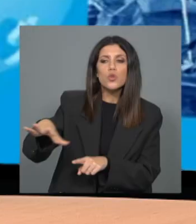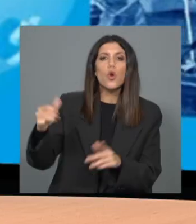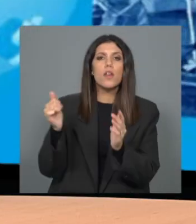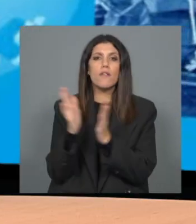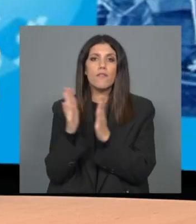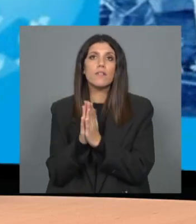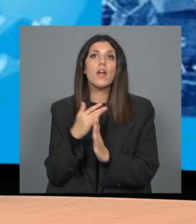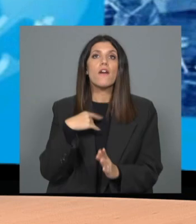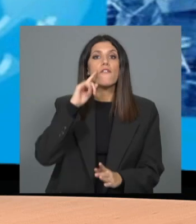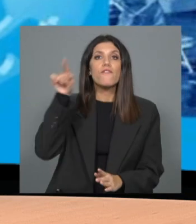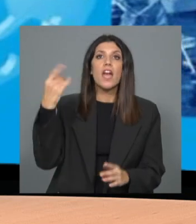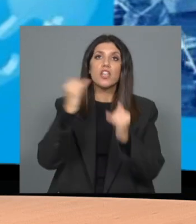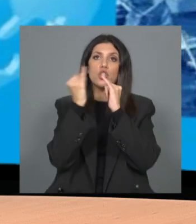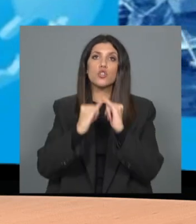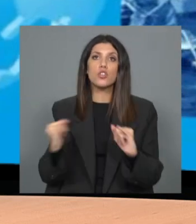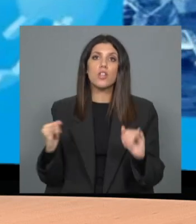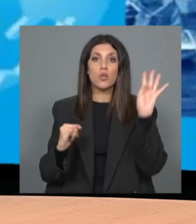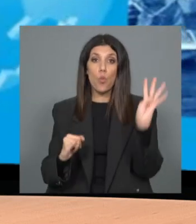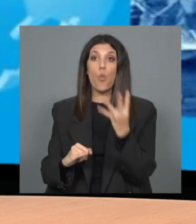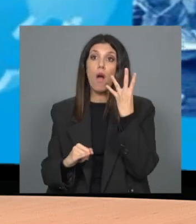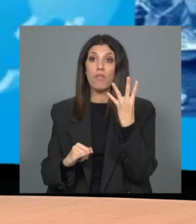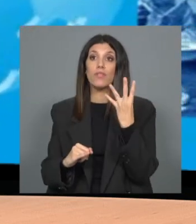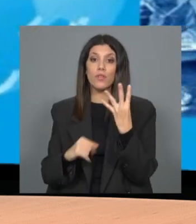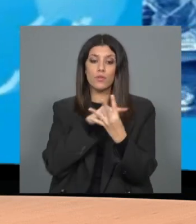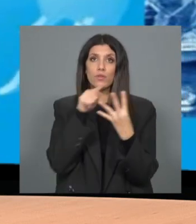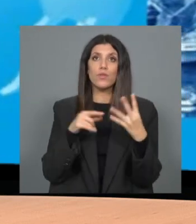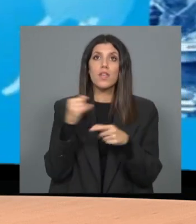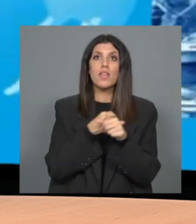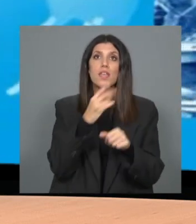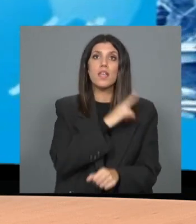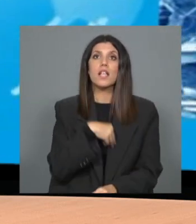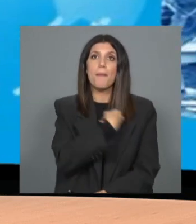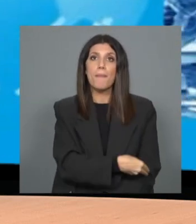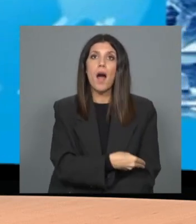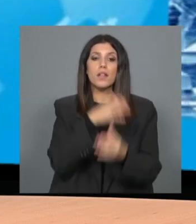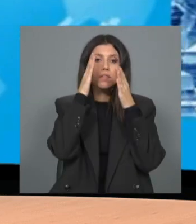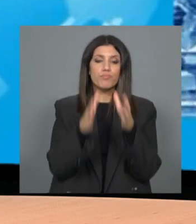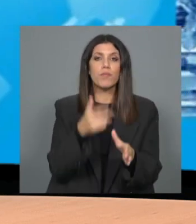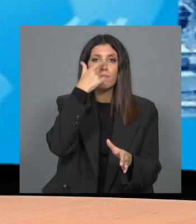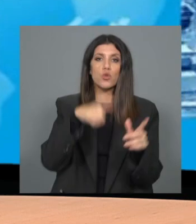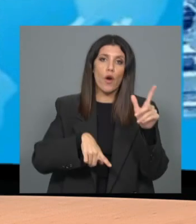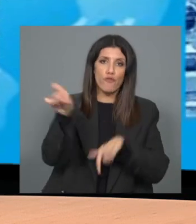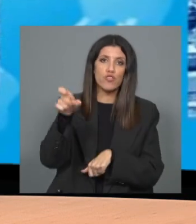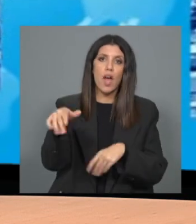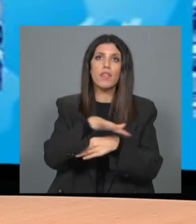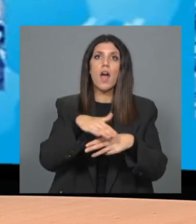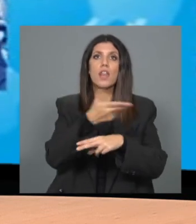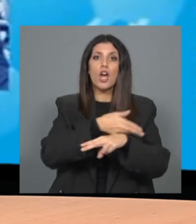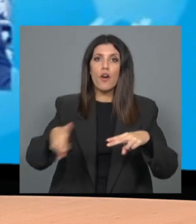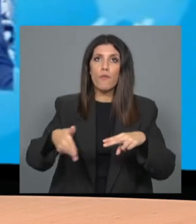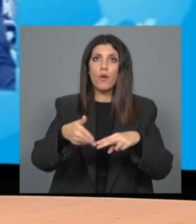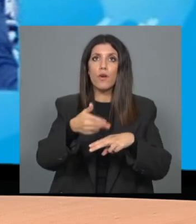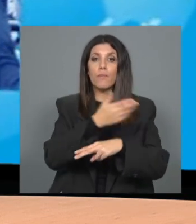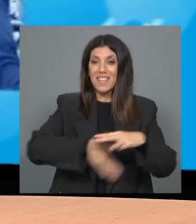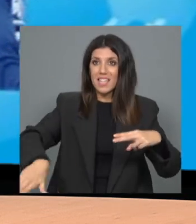viagens internacionais têm marcas muito próprias. A Ilha de Malta, centrada na questão dos refugiados e do Mediterrâneo. o Canadá centrado